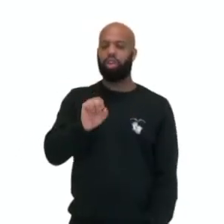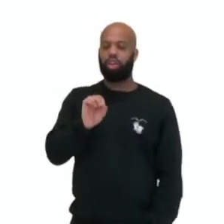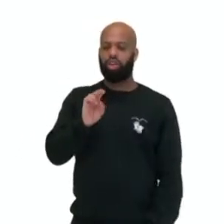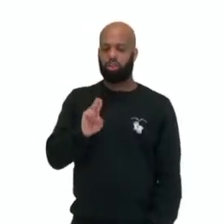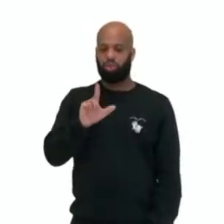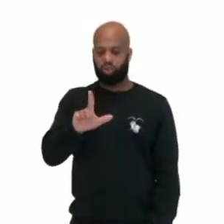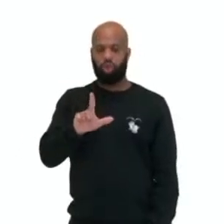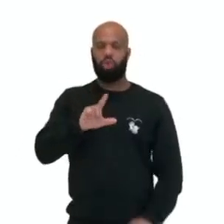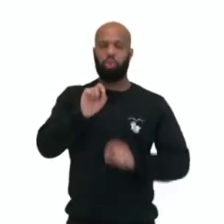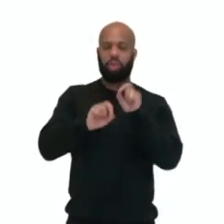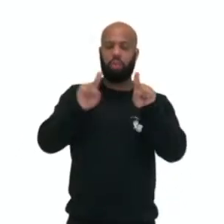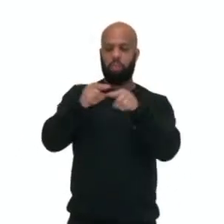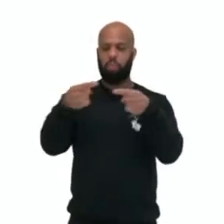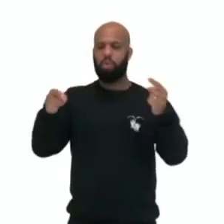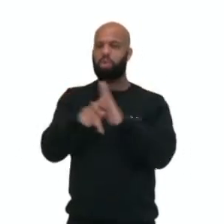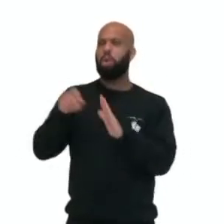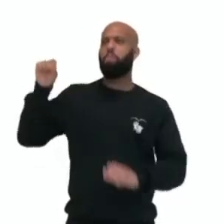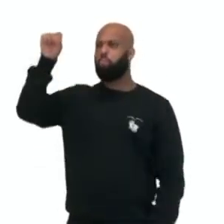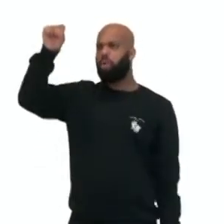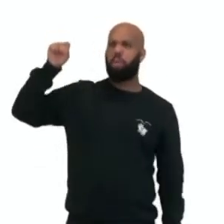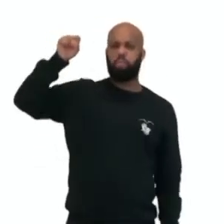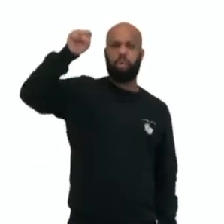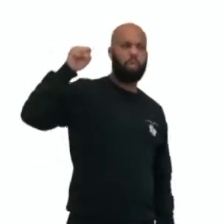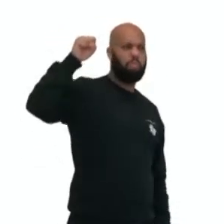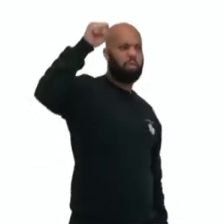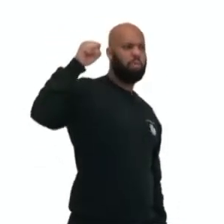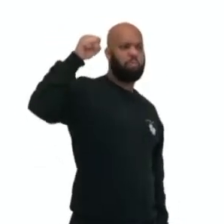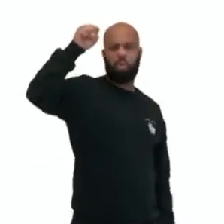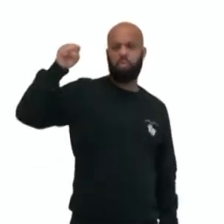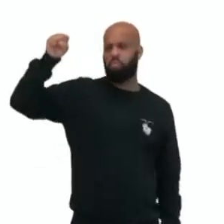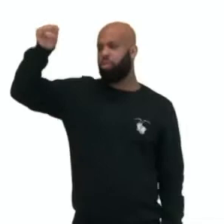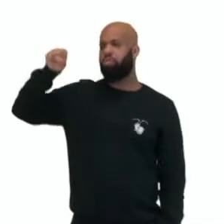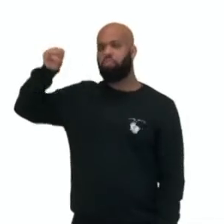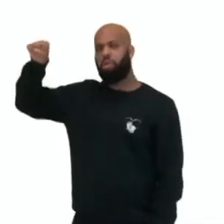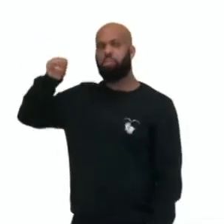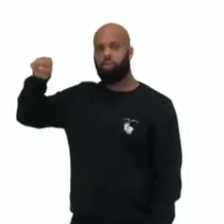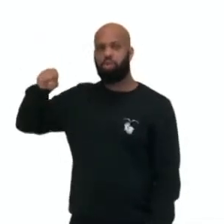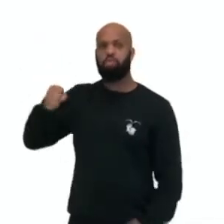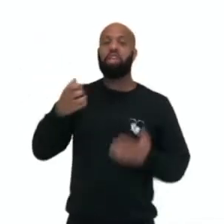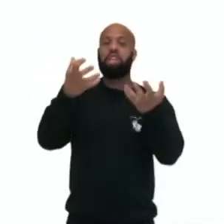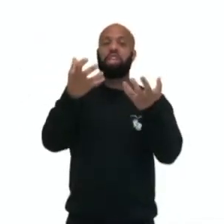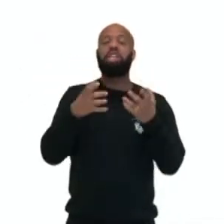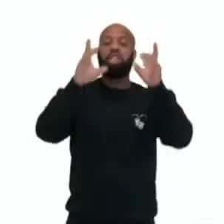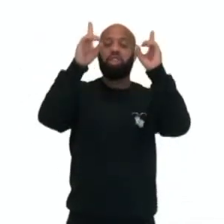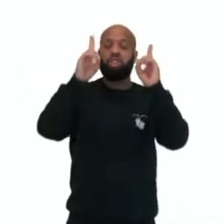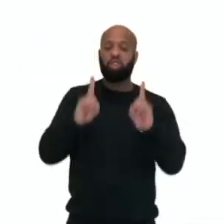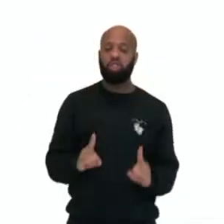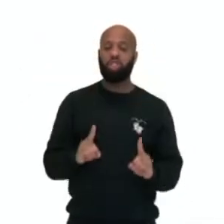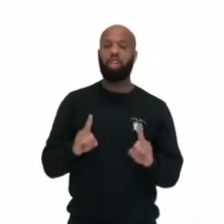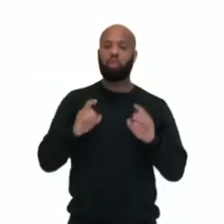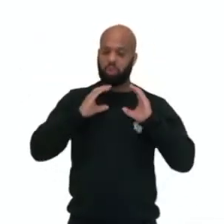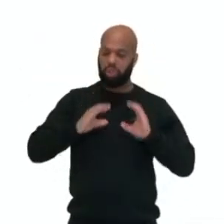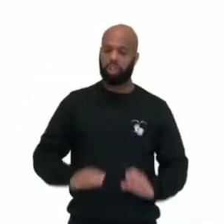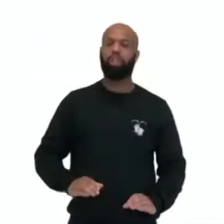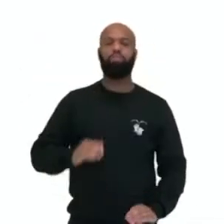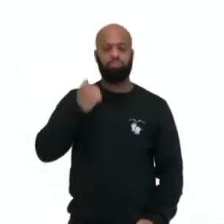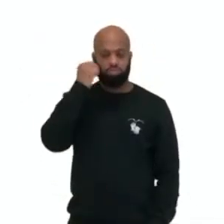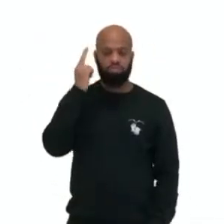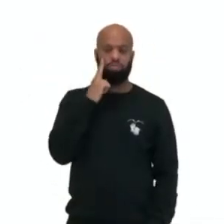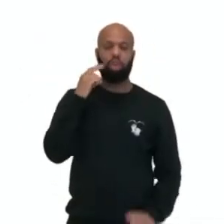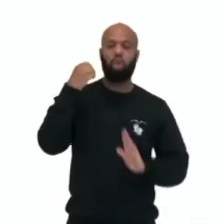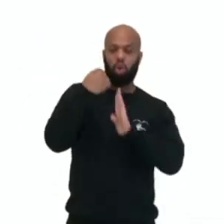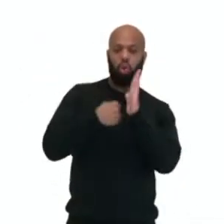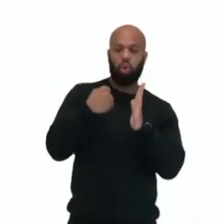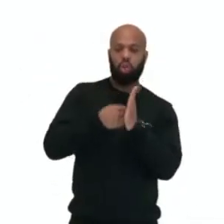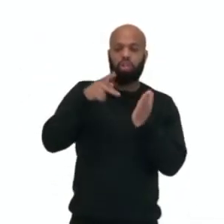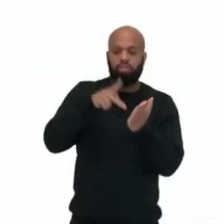música de protesto dos movimentos em favor dos direitos civis dos negros na luta por uma